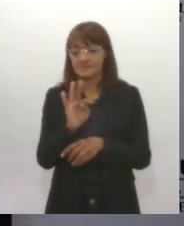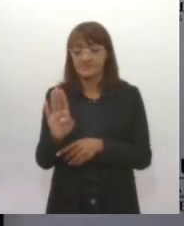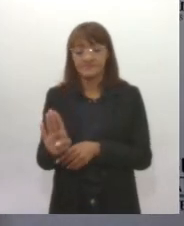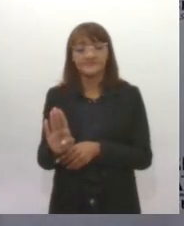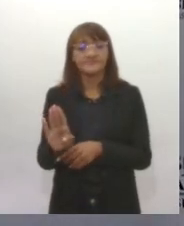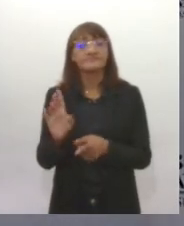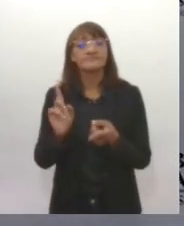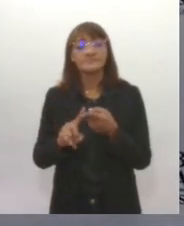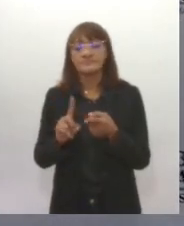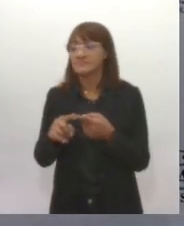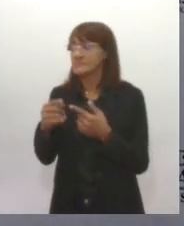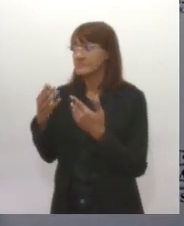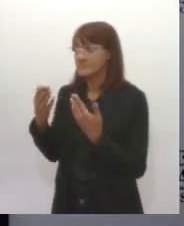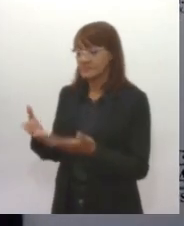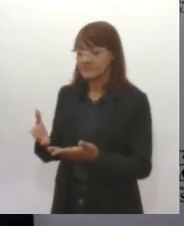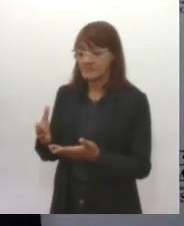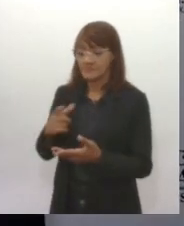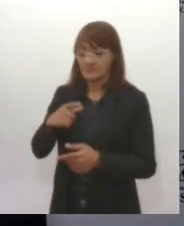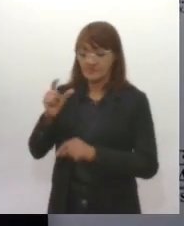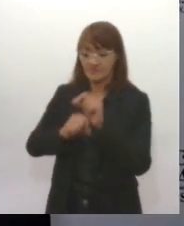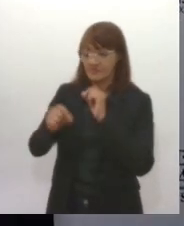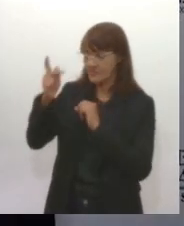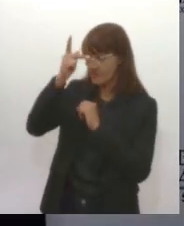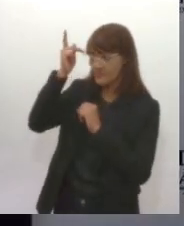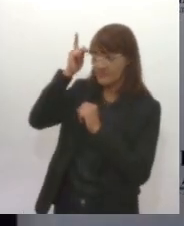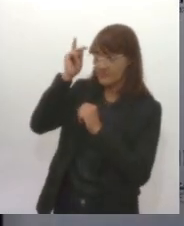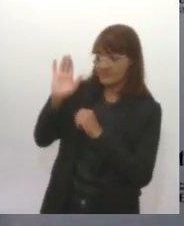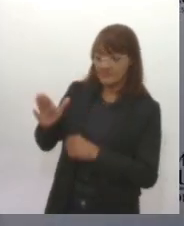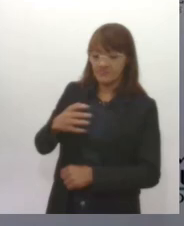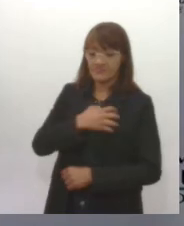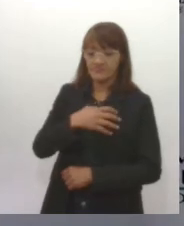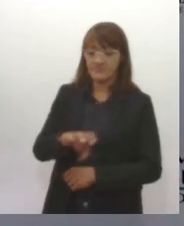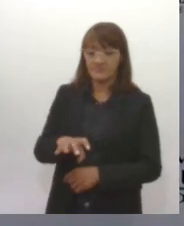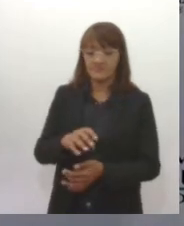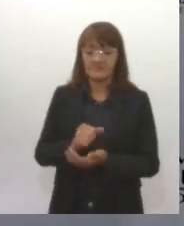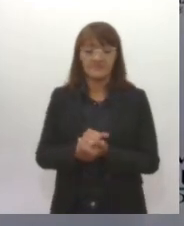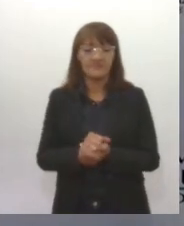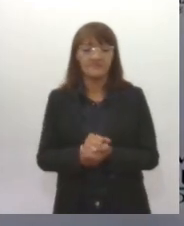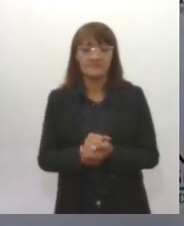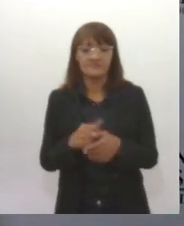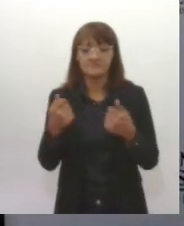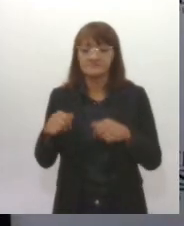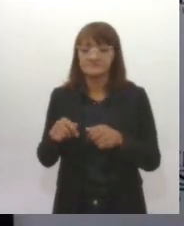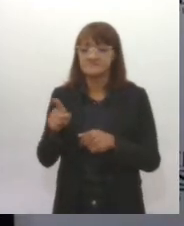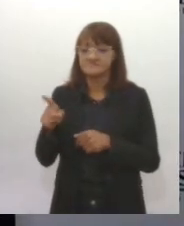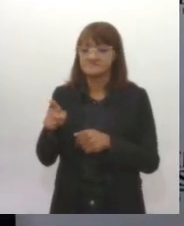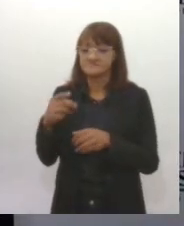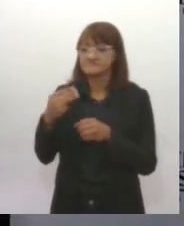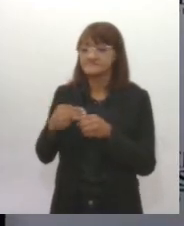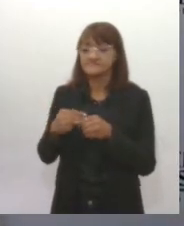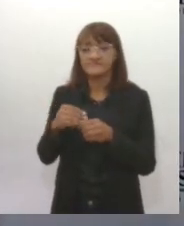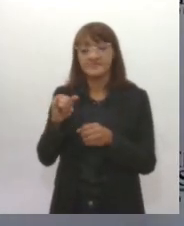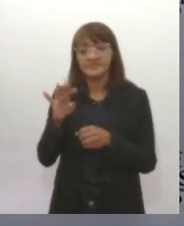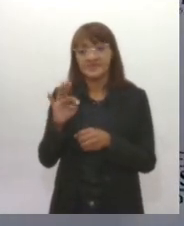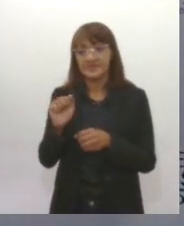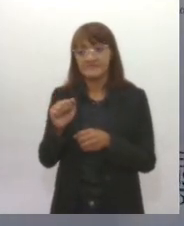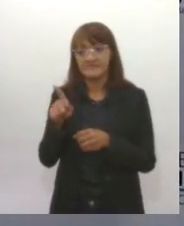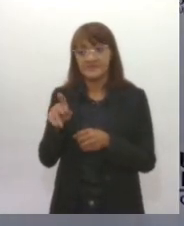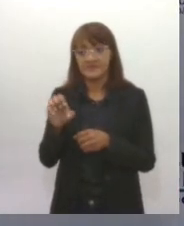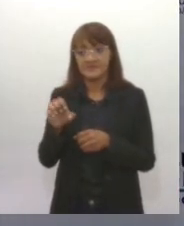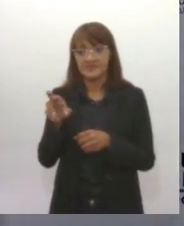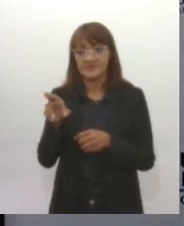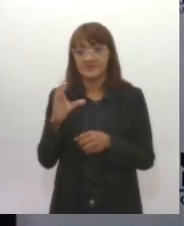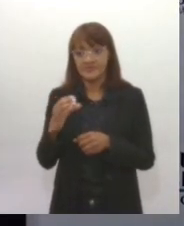ali moradores do estado da Bahia, mais precisamente no município de Itapecuru. O senhor disse que é uma ponte